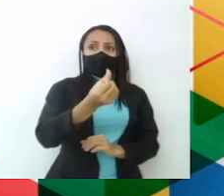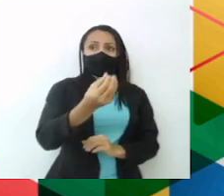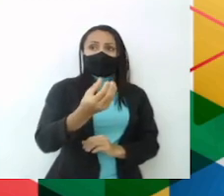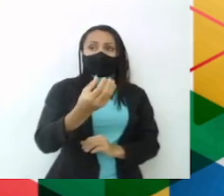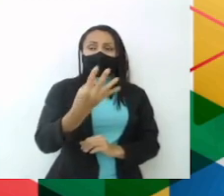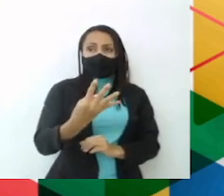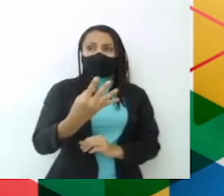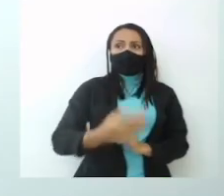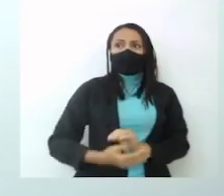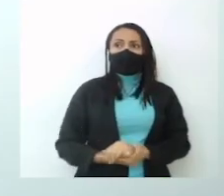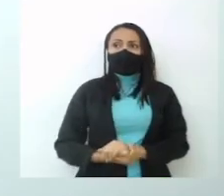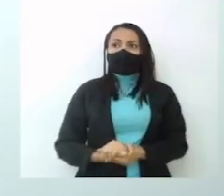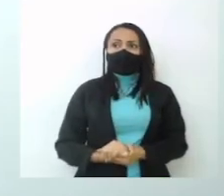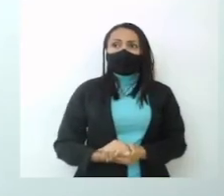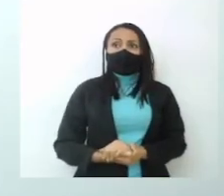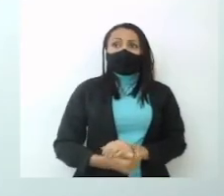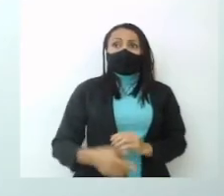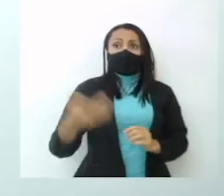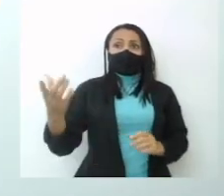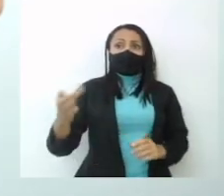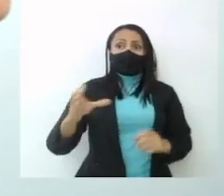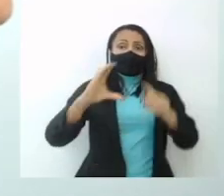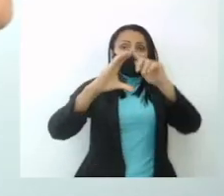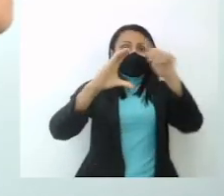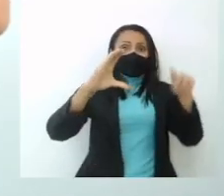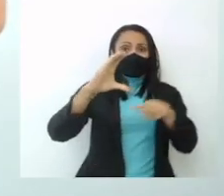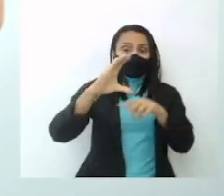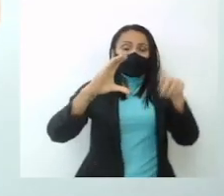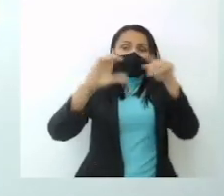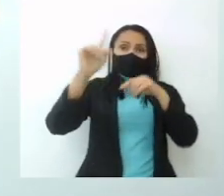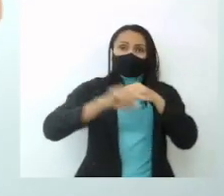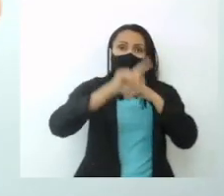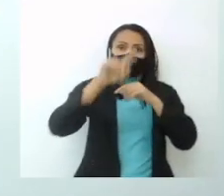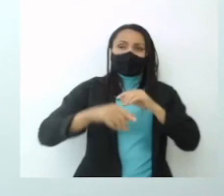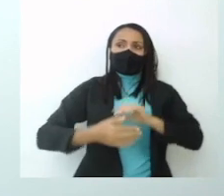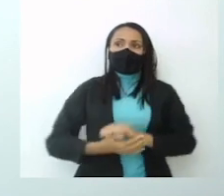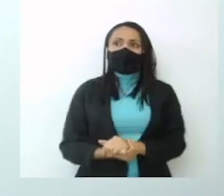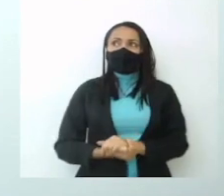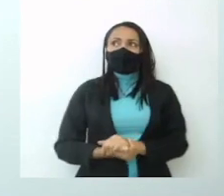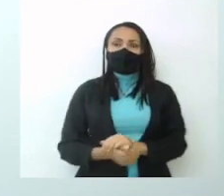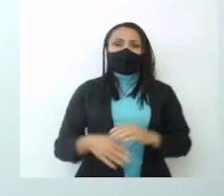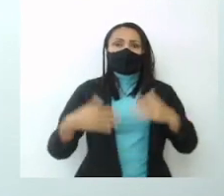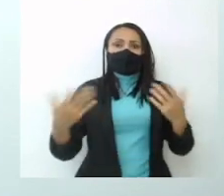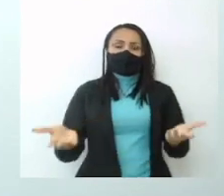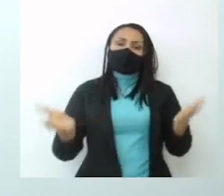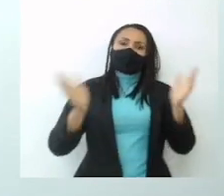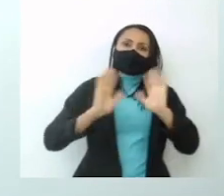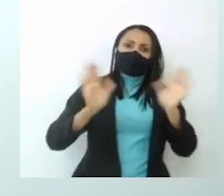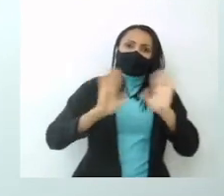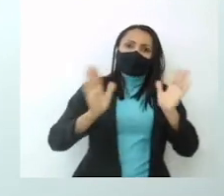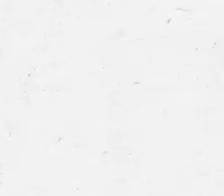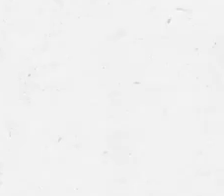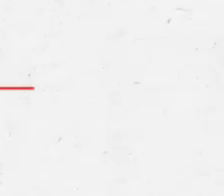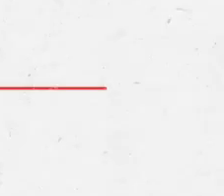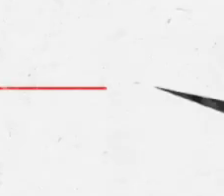64. Então, tá aí a questão. Até a próxima, se Deus quiser.